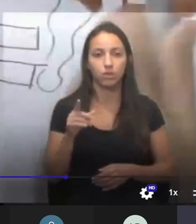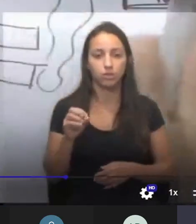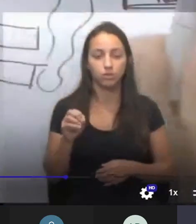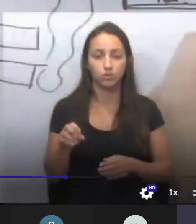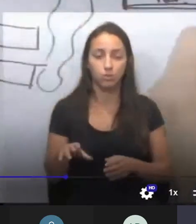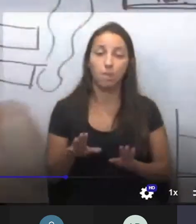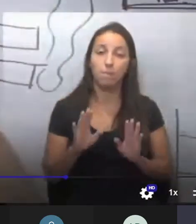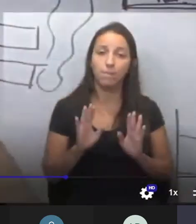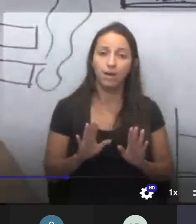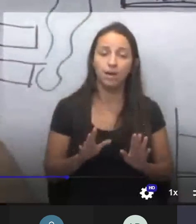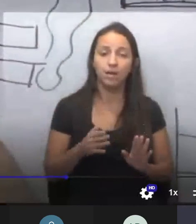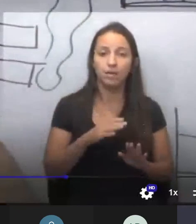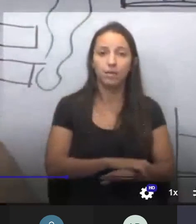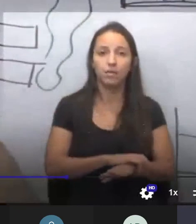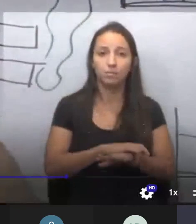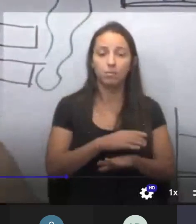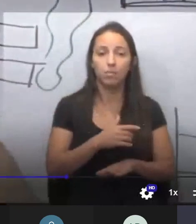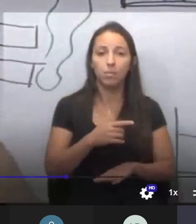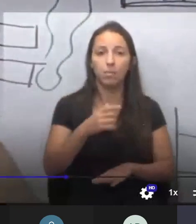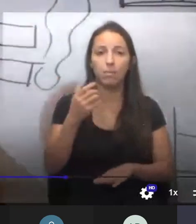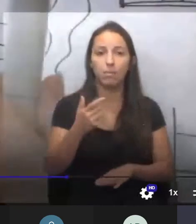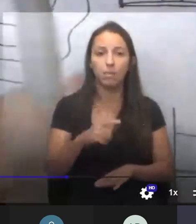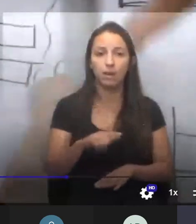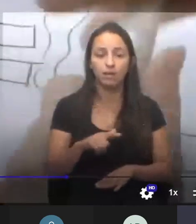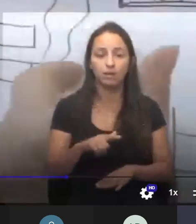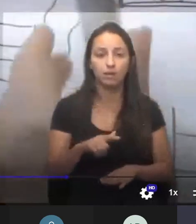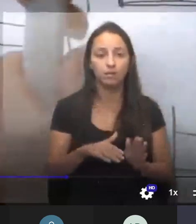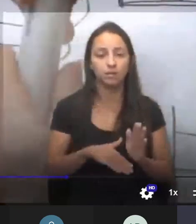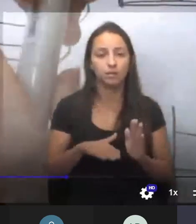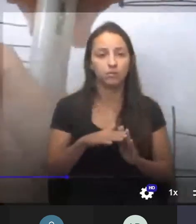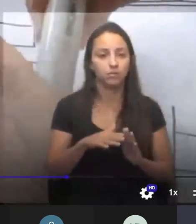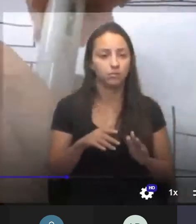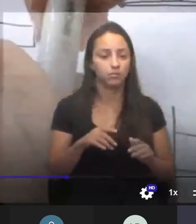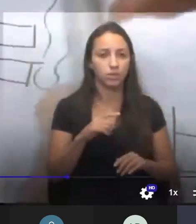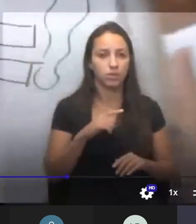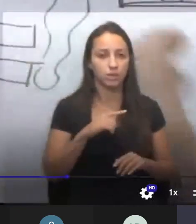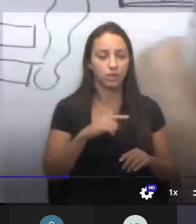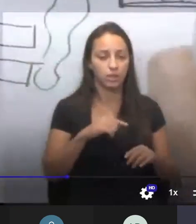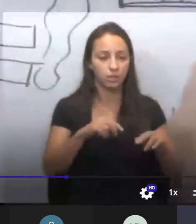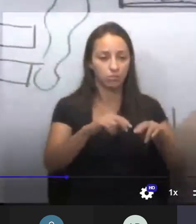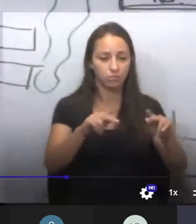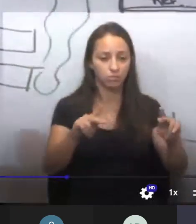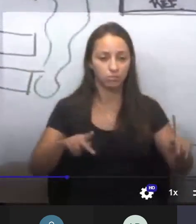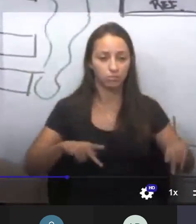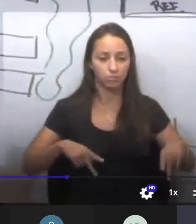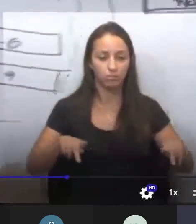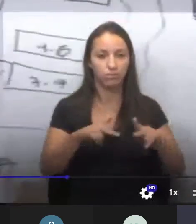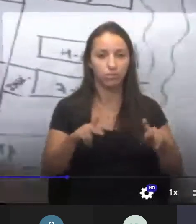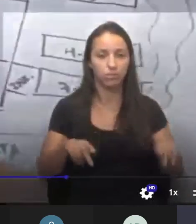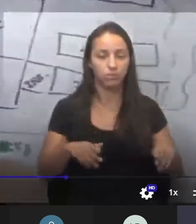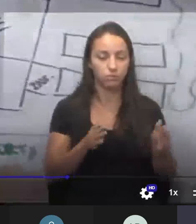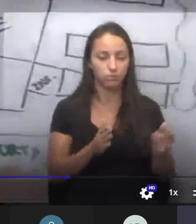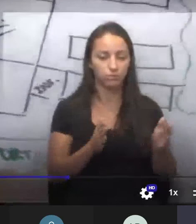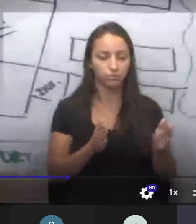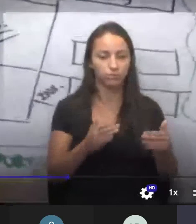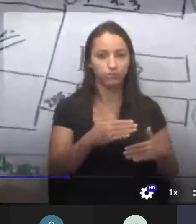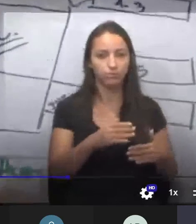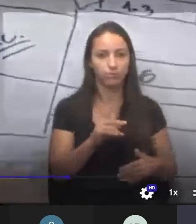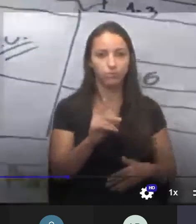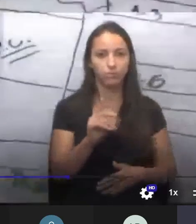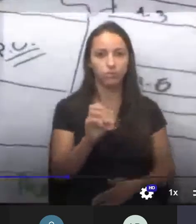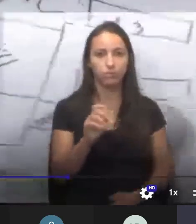é mais seguro que haja realmente a circulação dos dois lados da cabine, ou melhor,